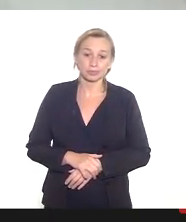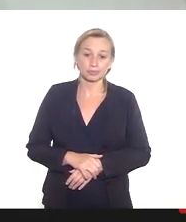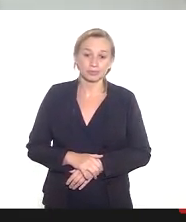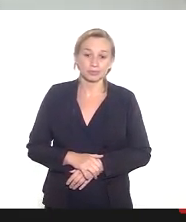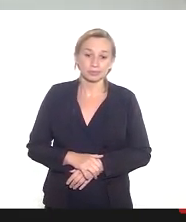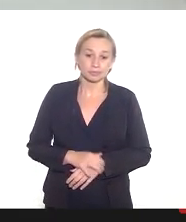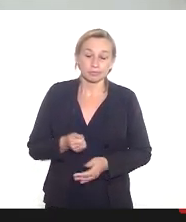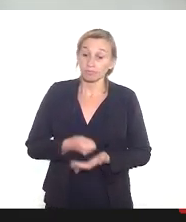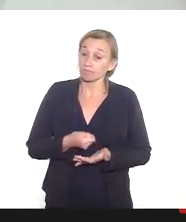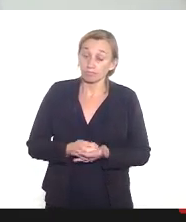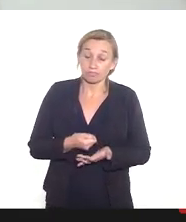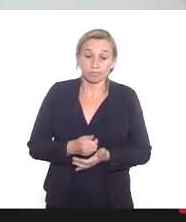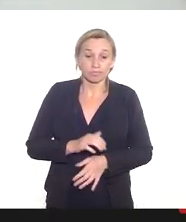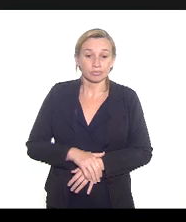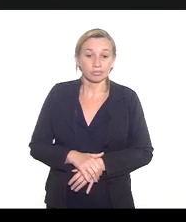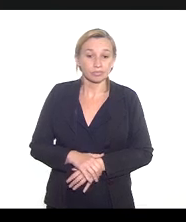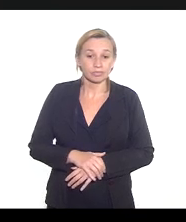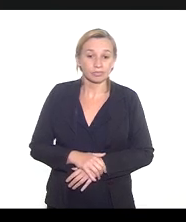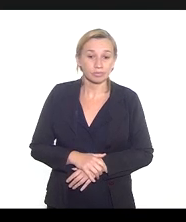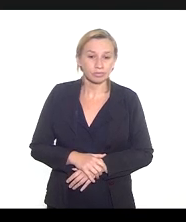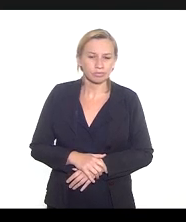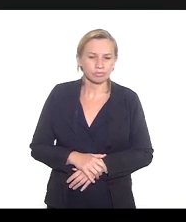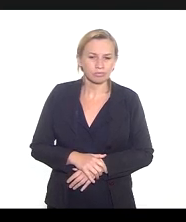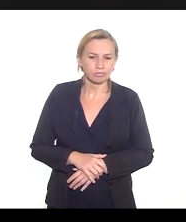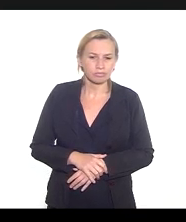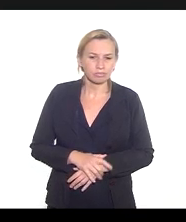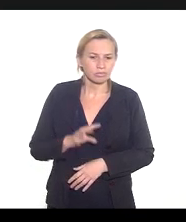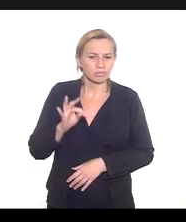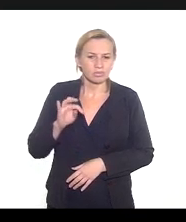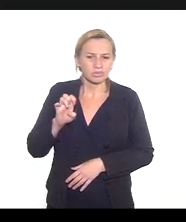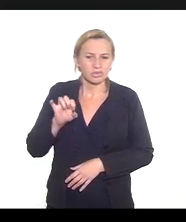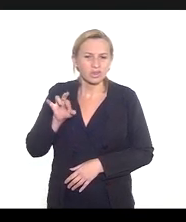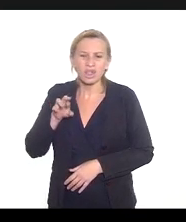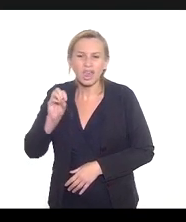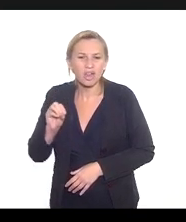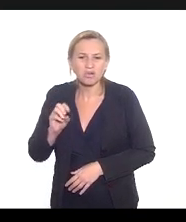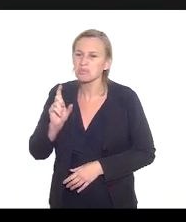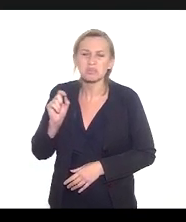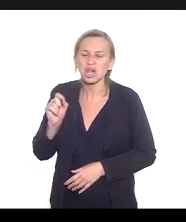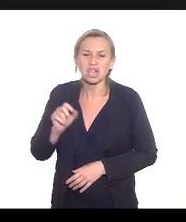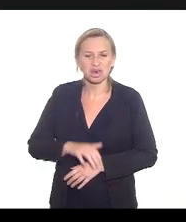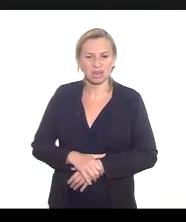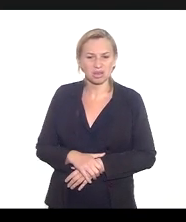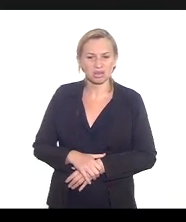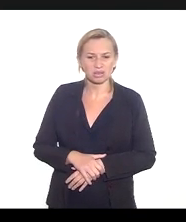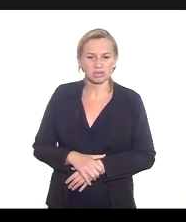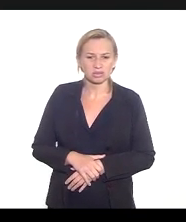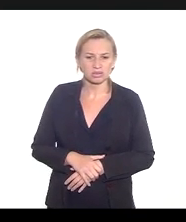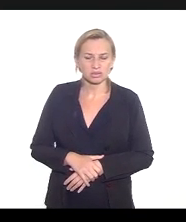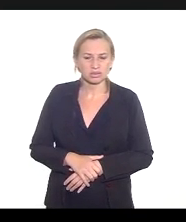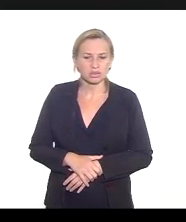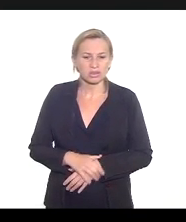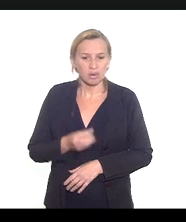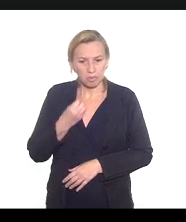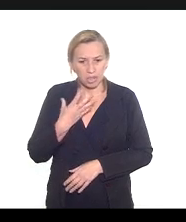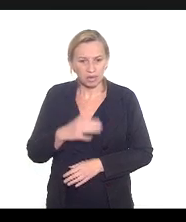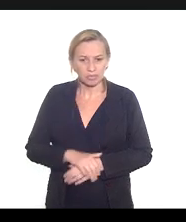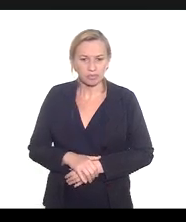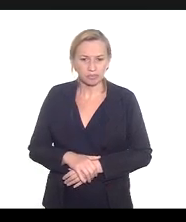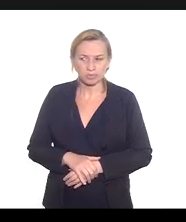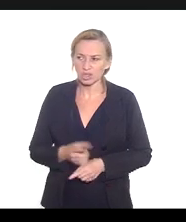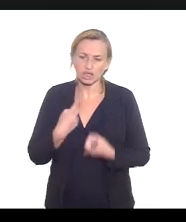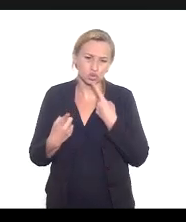exige que a sorte está aqui com ele termo eu não entendi para quê que esse tempo o que veja bem a gente tá